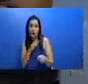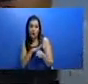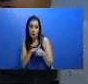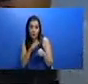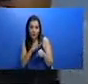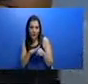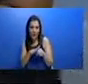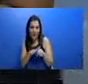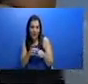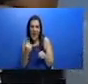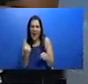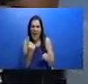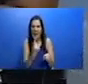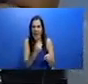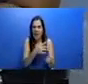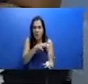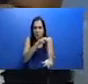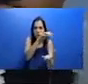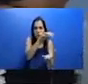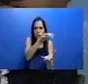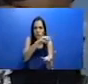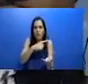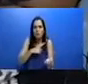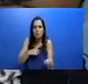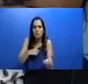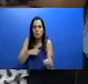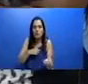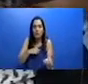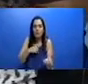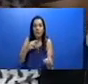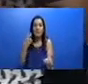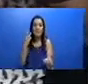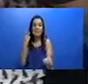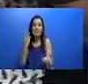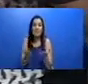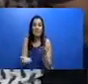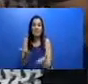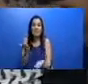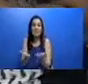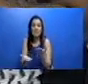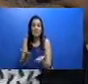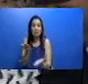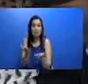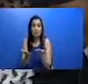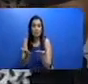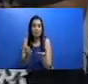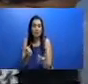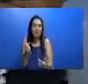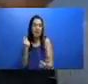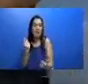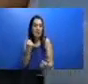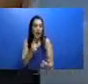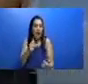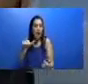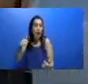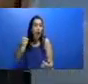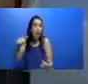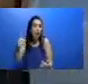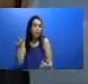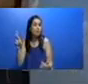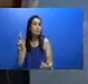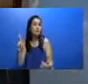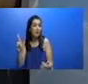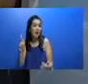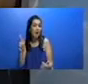cada pacote tinha 3 quilos e eles custavam R$ 11,00 cada um. Então, nós temos que ir somando o preço